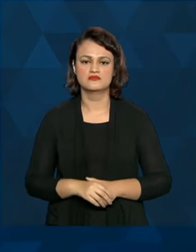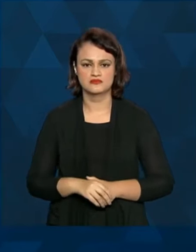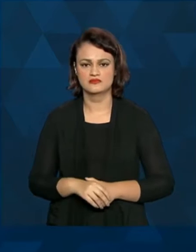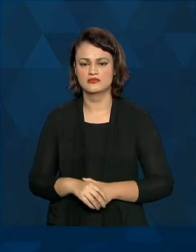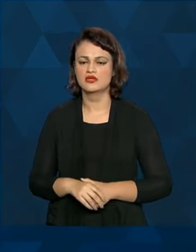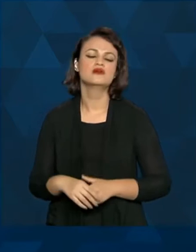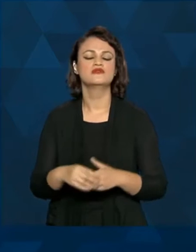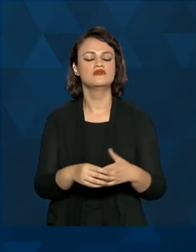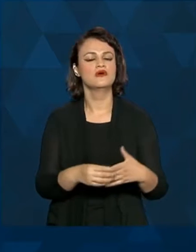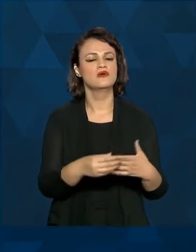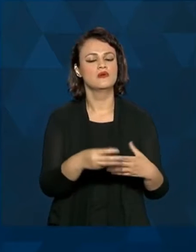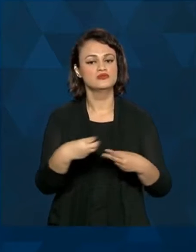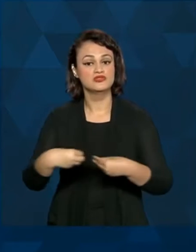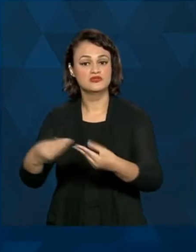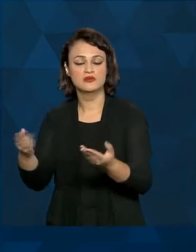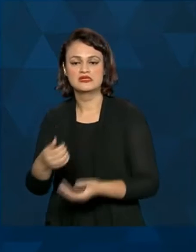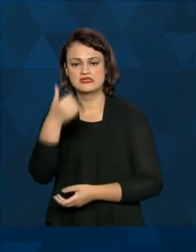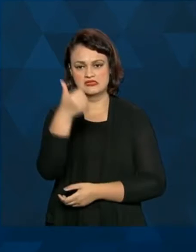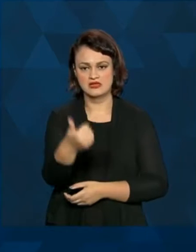foram distribuídos